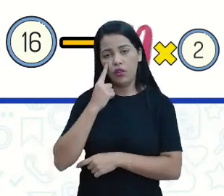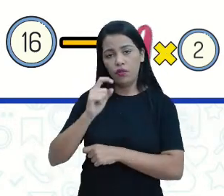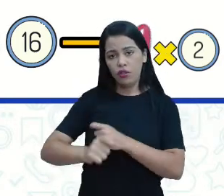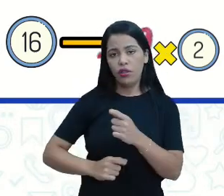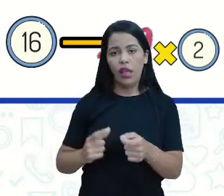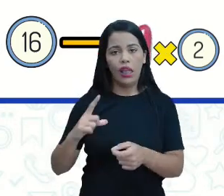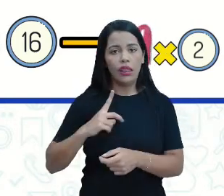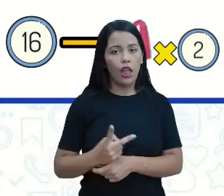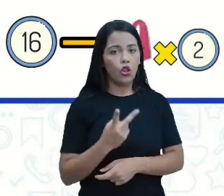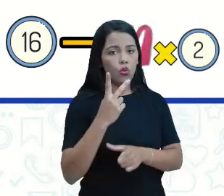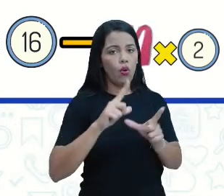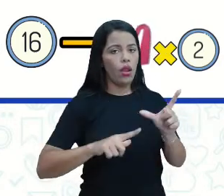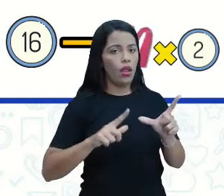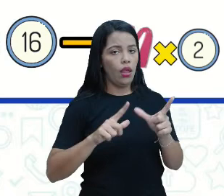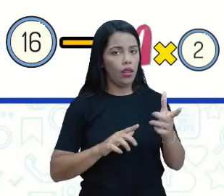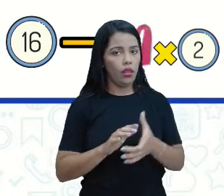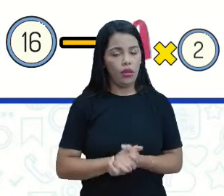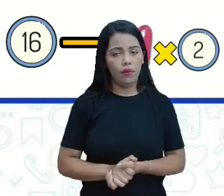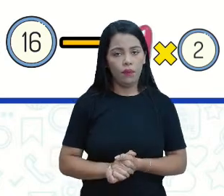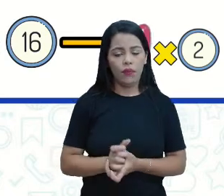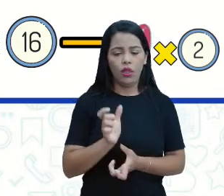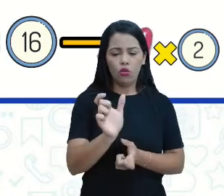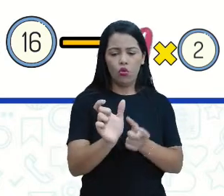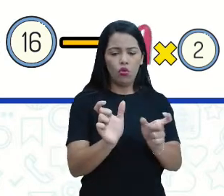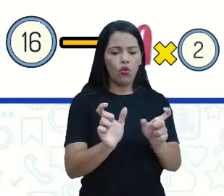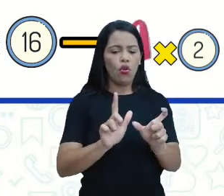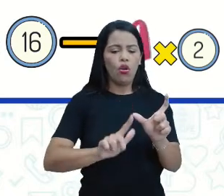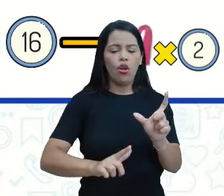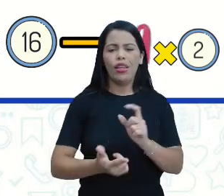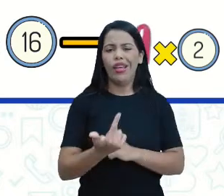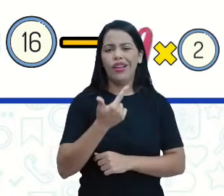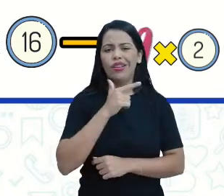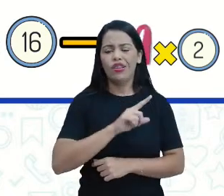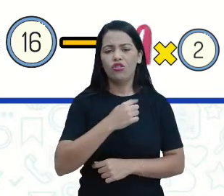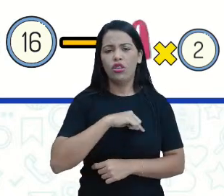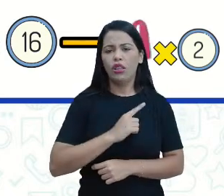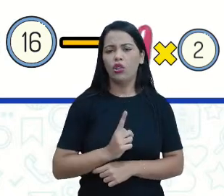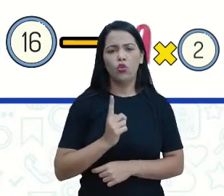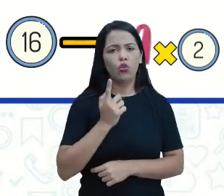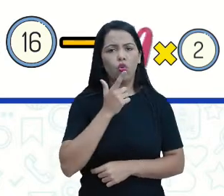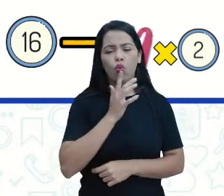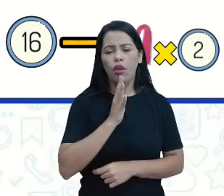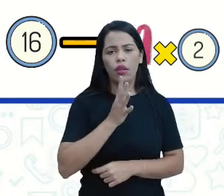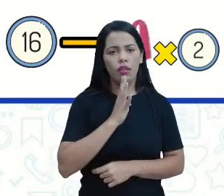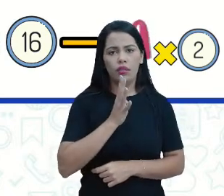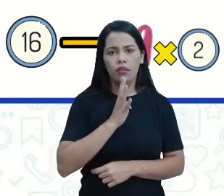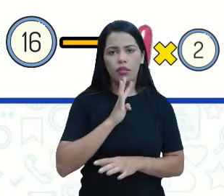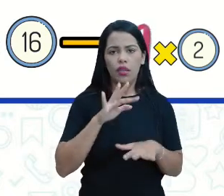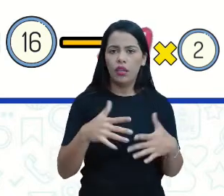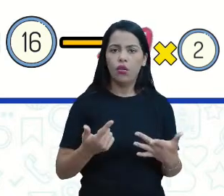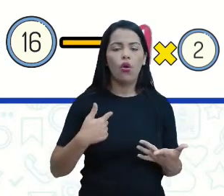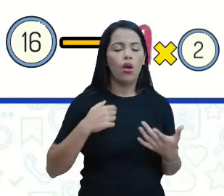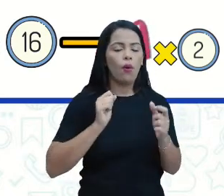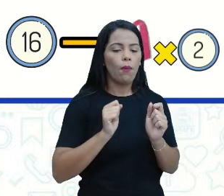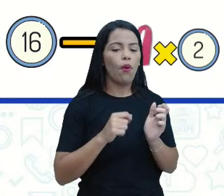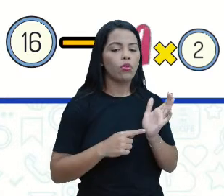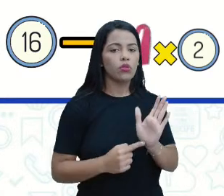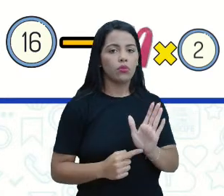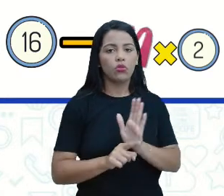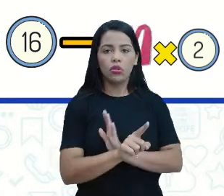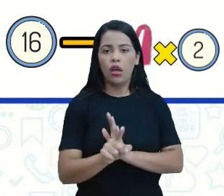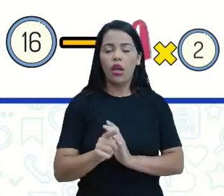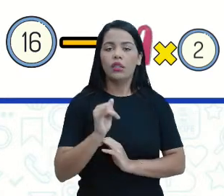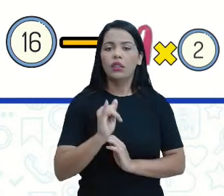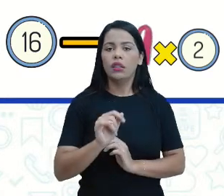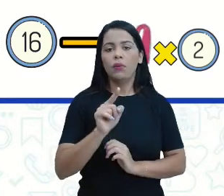duas incógnitas, temos dois termos desconhecidos. Então, eu posso informar um termo para você e você vai